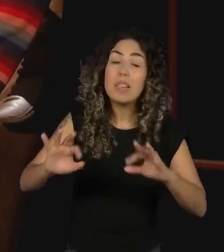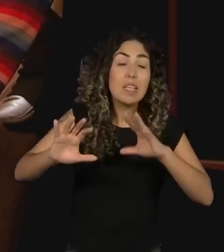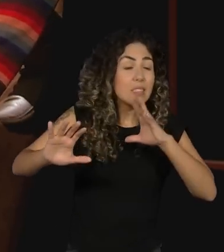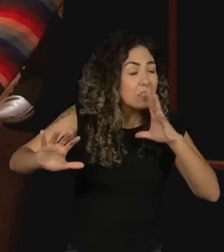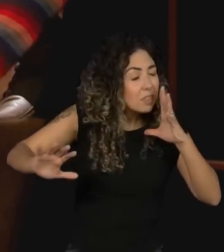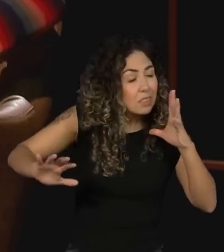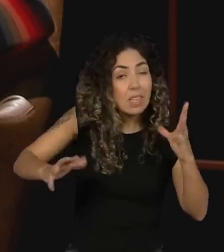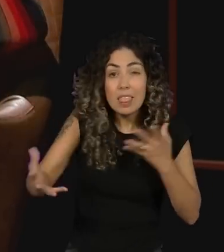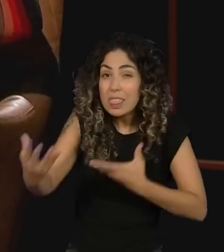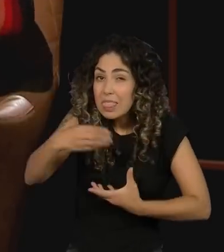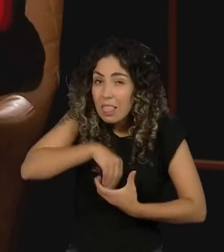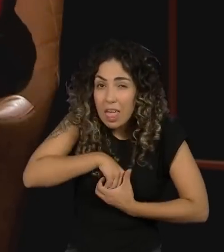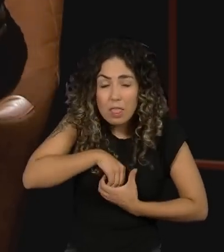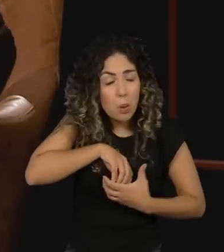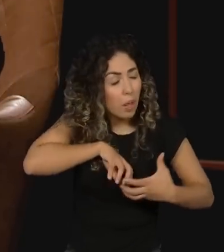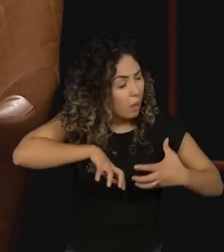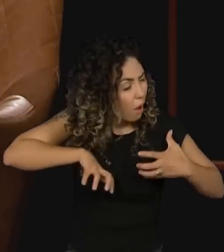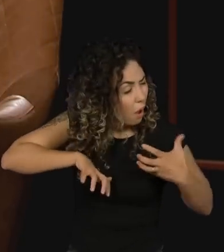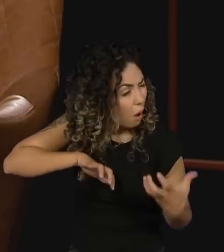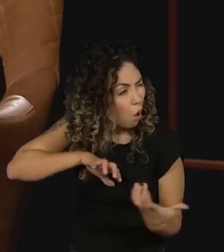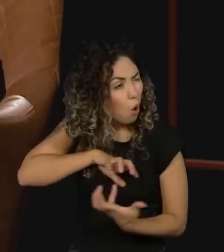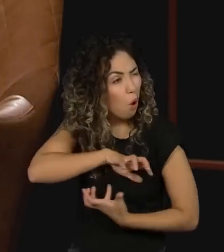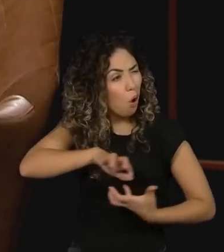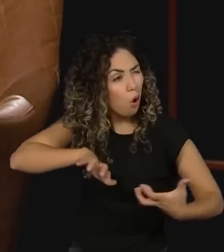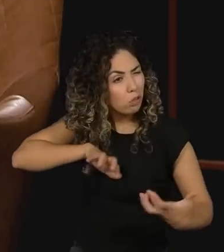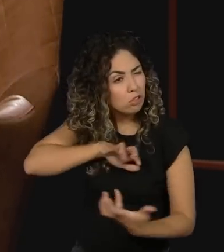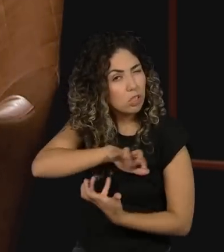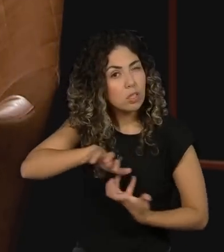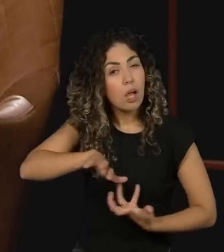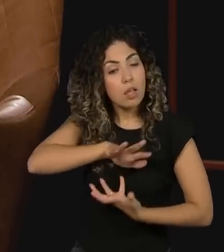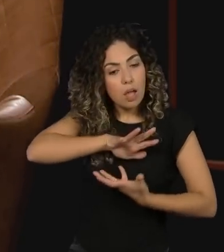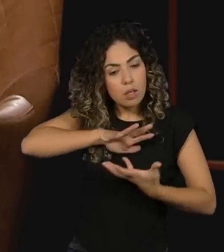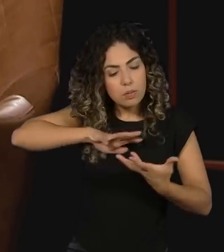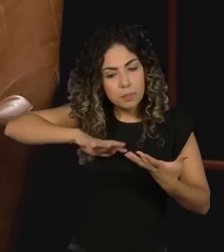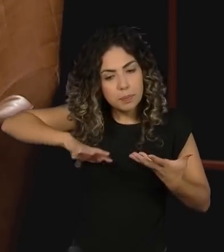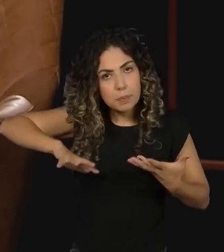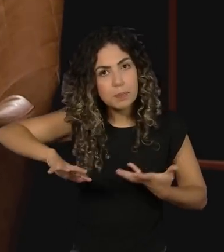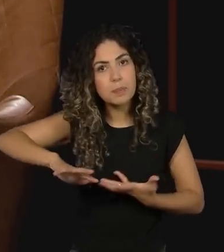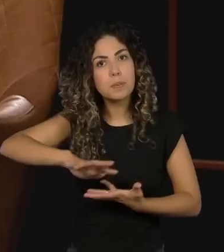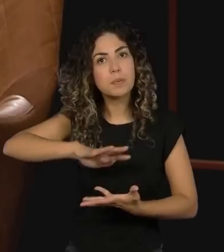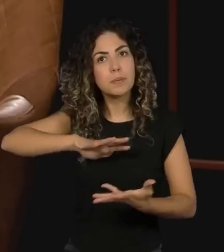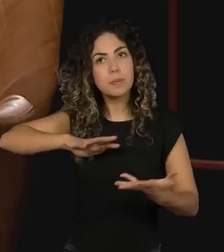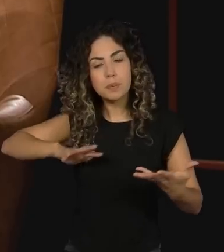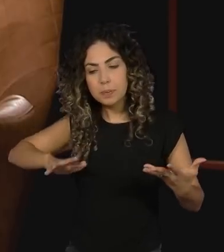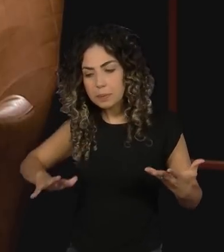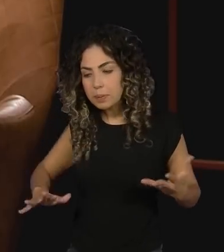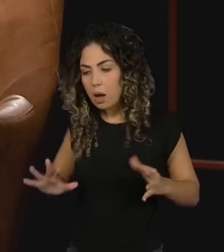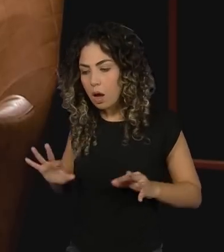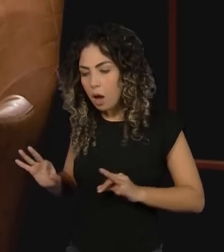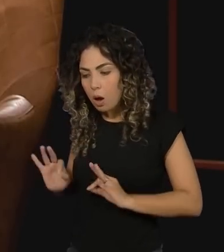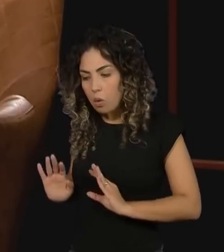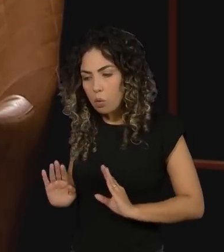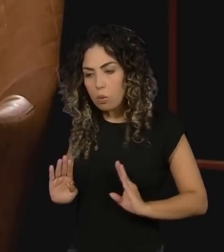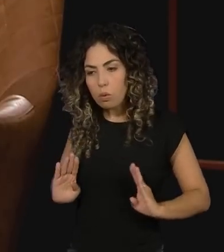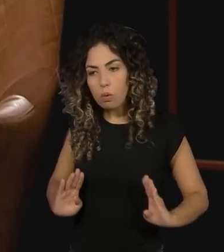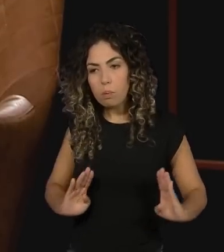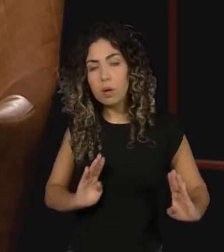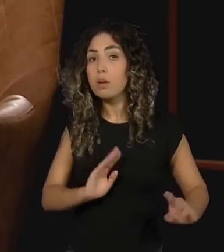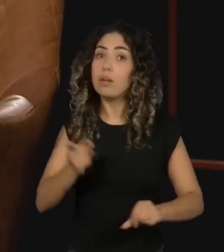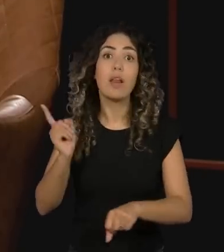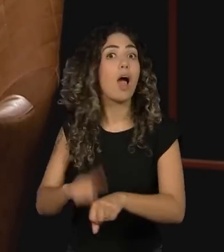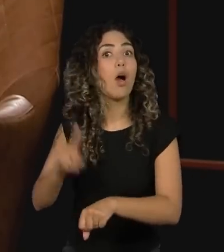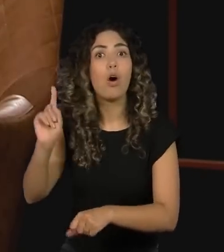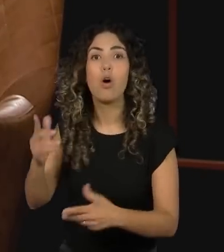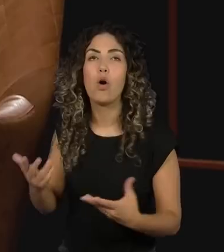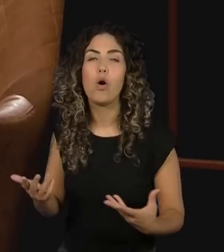caótica por dentro e que vai se organizando em cena, entendeu? Quando